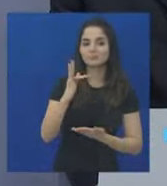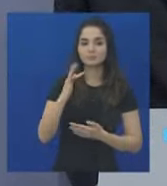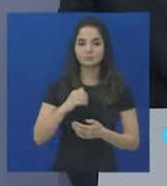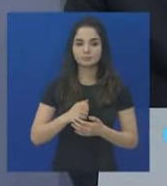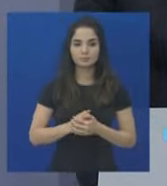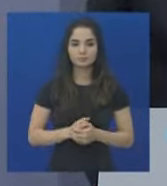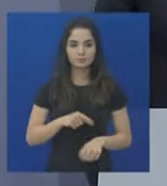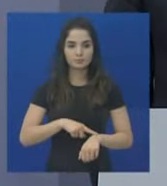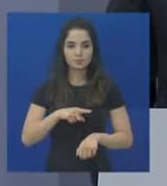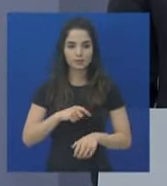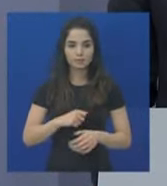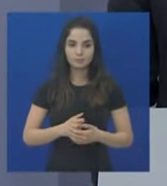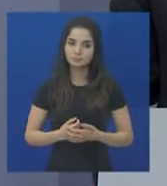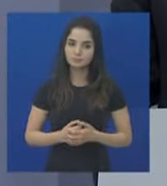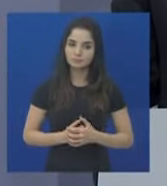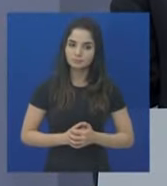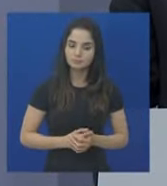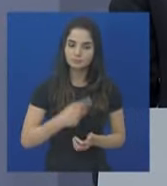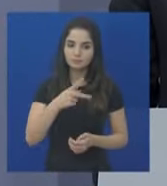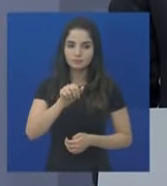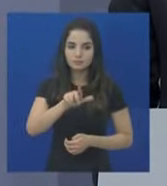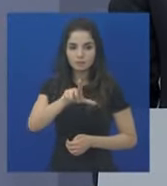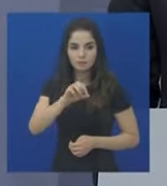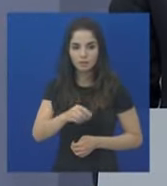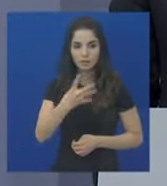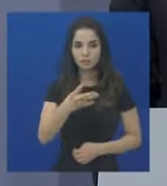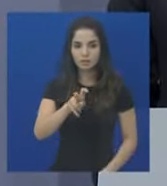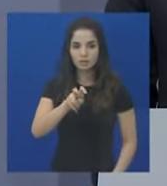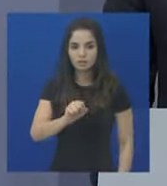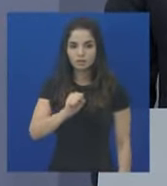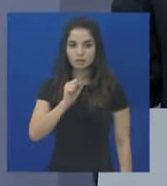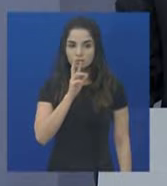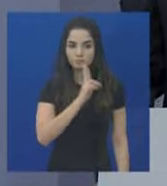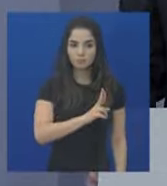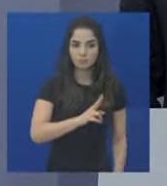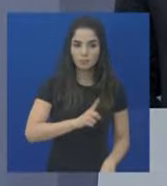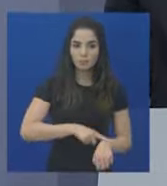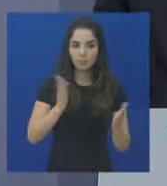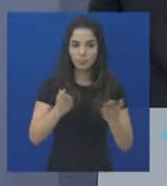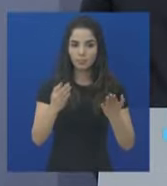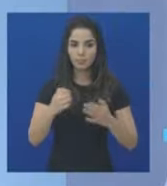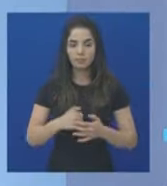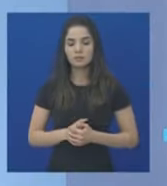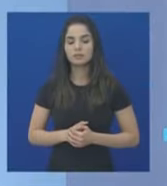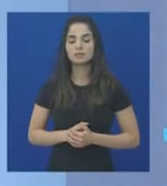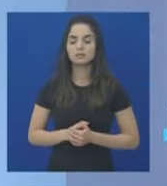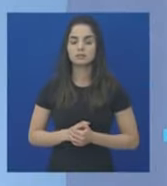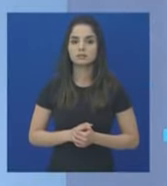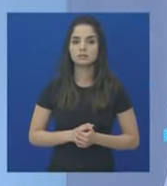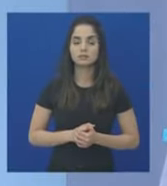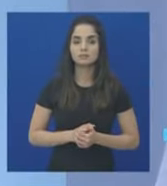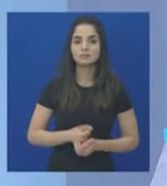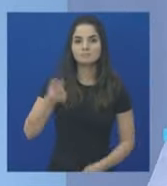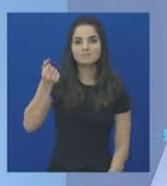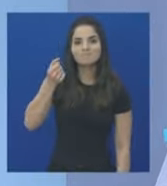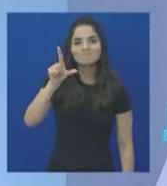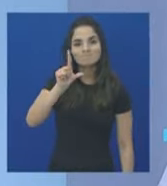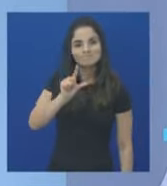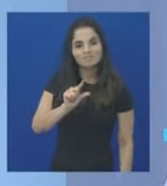candidato. Muito obrigado. Candidato Paulo César, 45 segundos para a réplica a partir de agora. Com a queda do royalties,